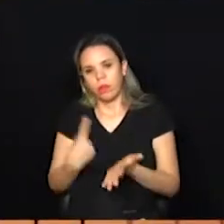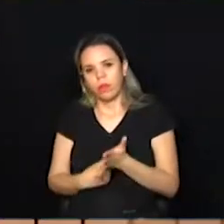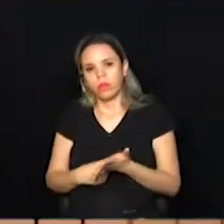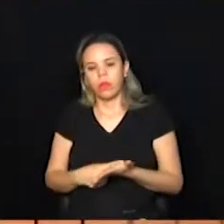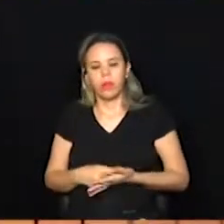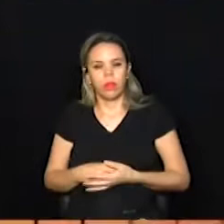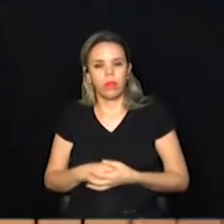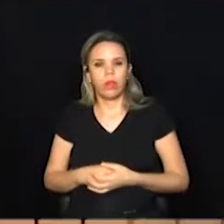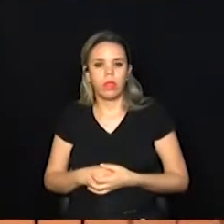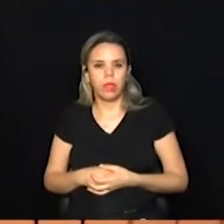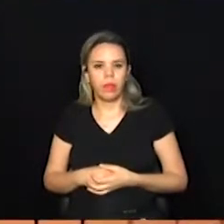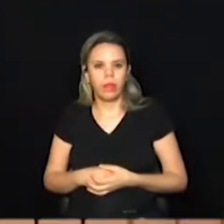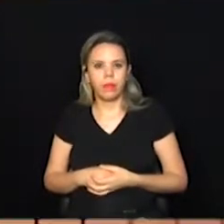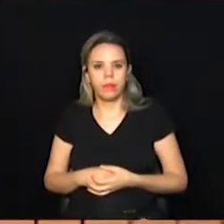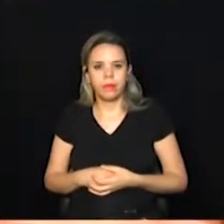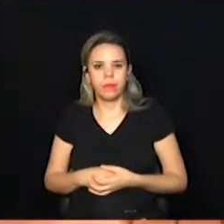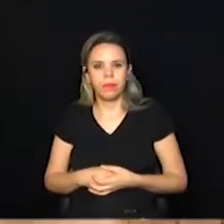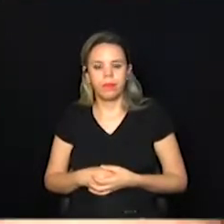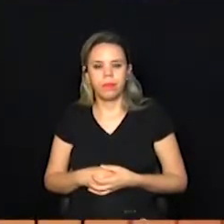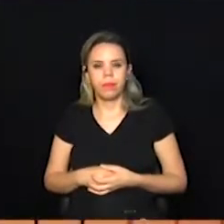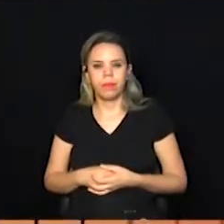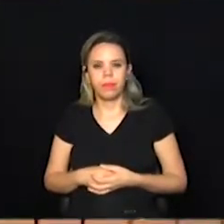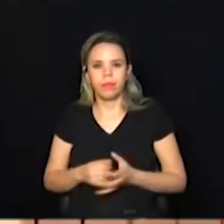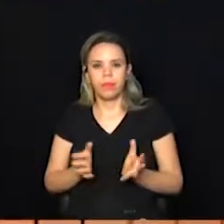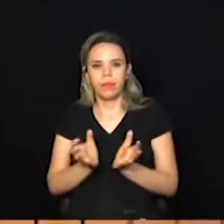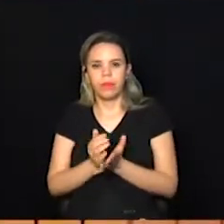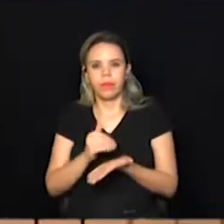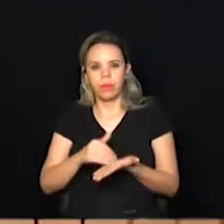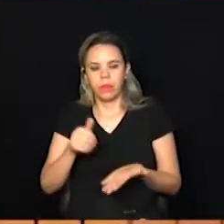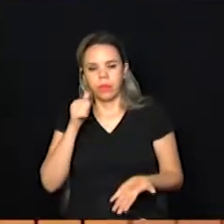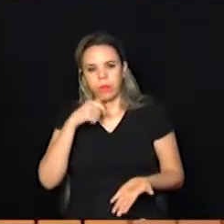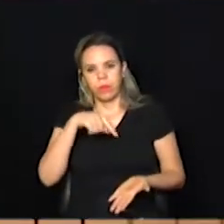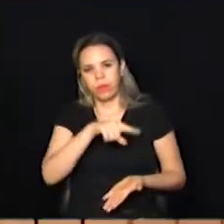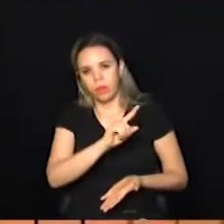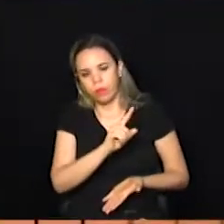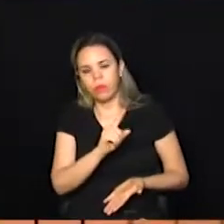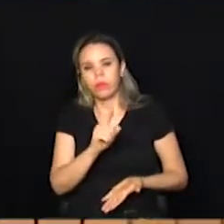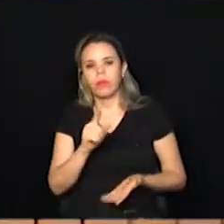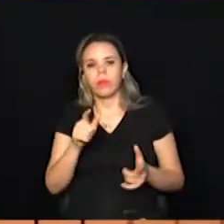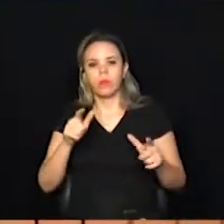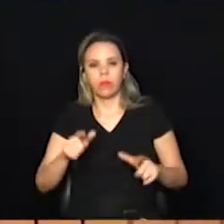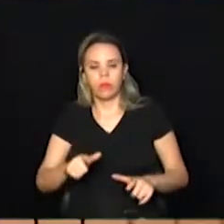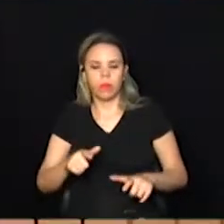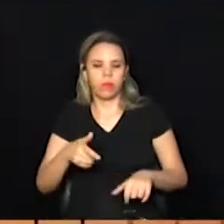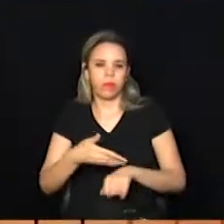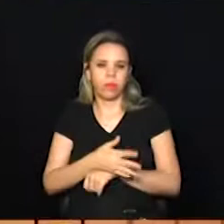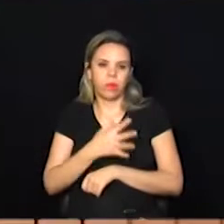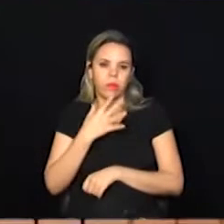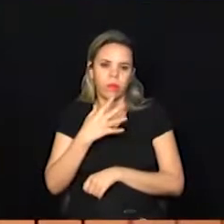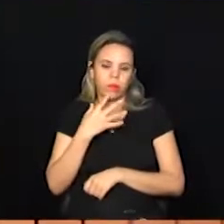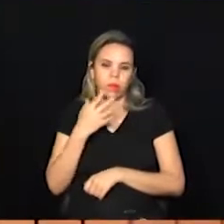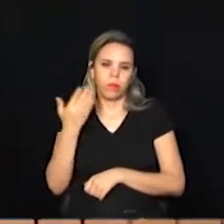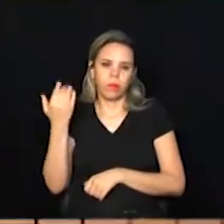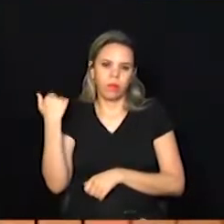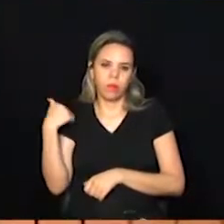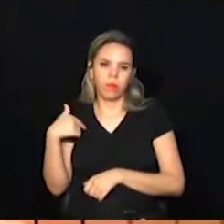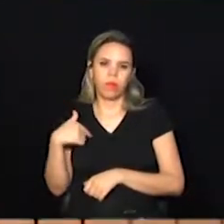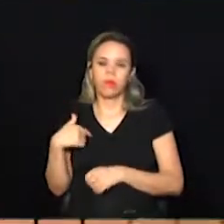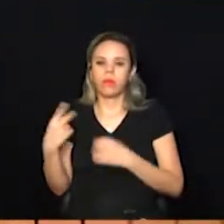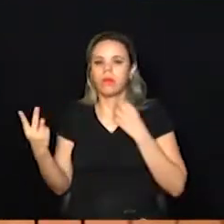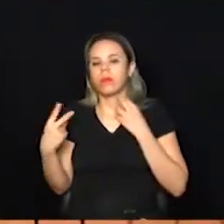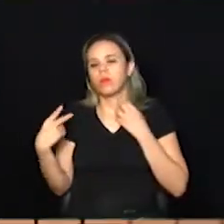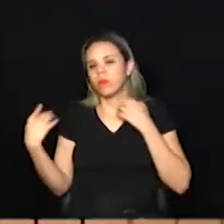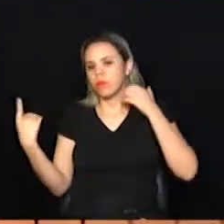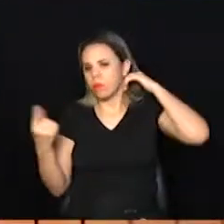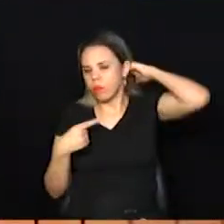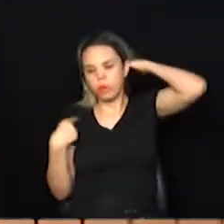agendamento via Comissão da Mulher, para a gente ir até o SEAMA, já fui algumas vezes, mas para a